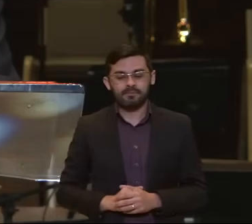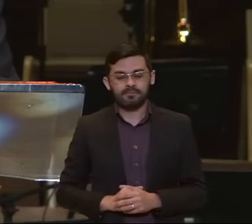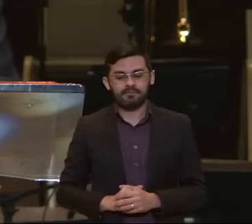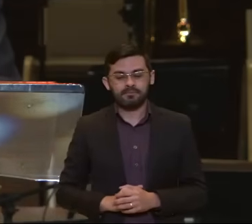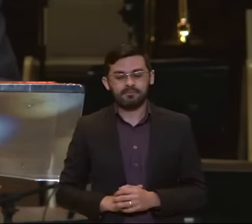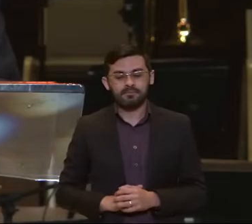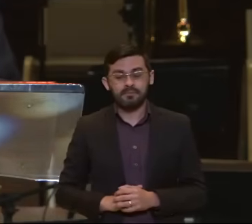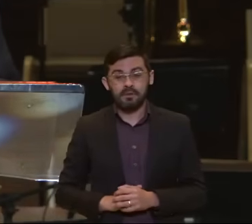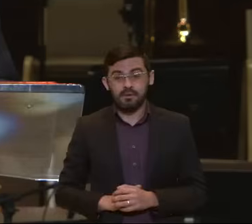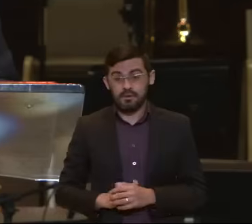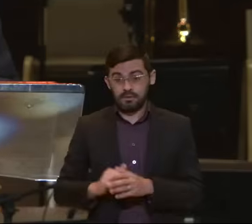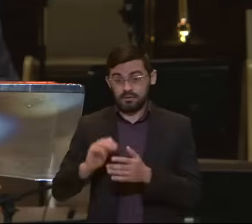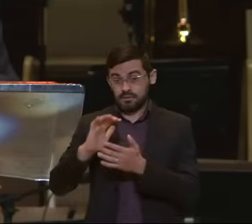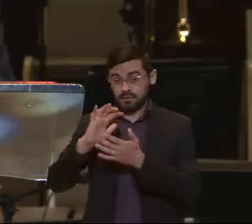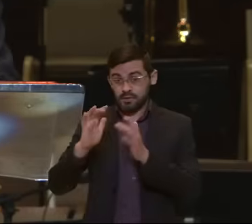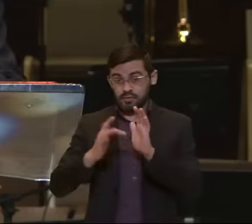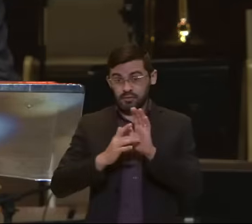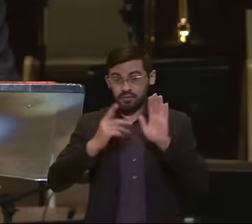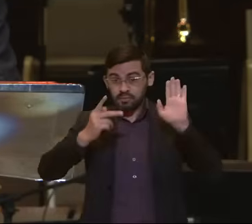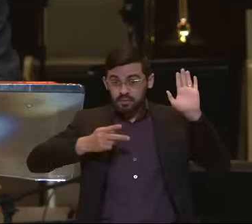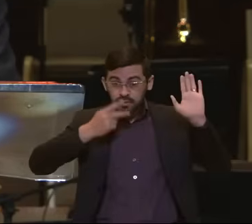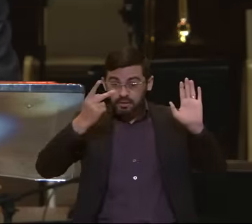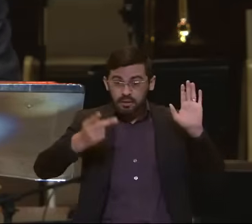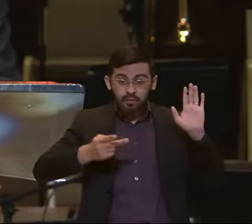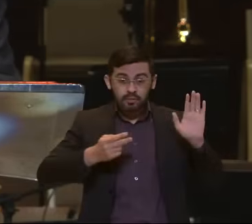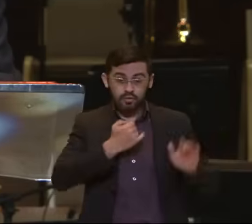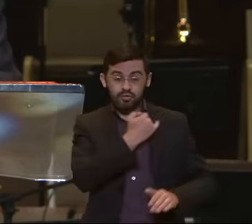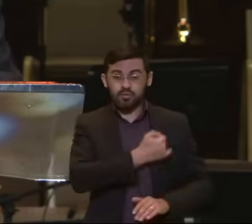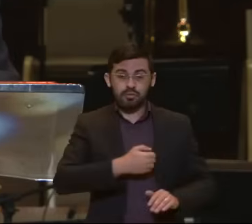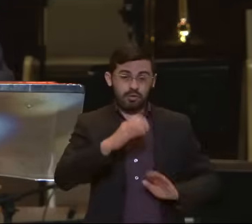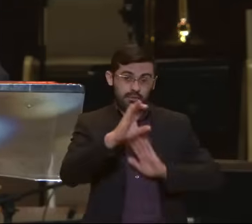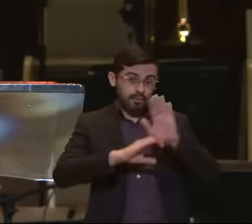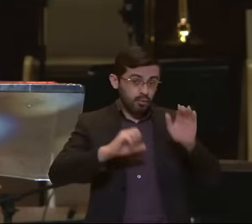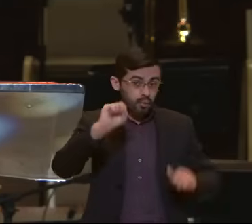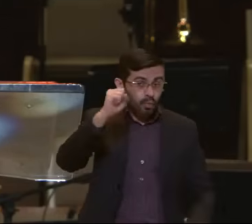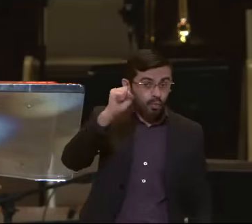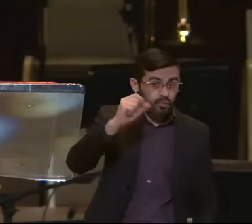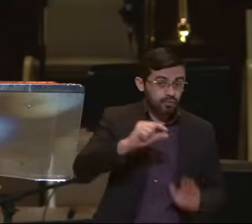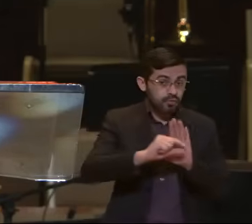Jesus prometeu em João 8, verso 32: